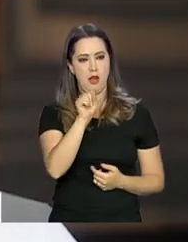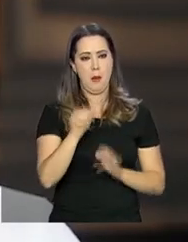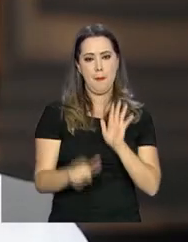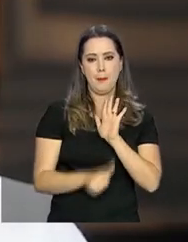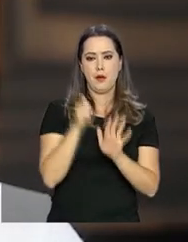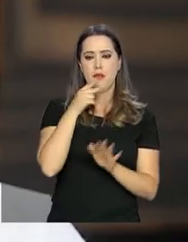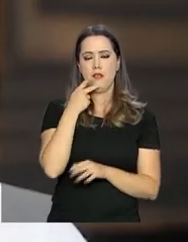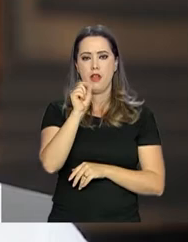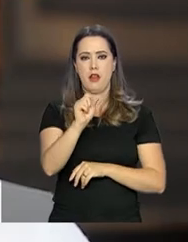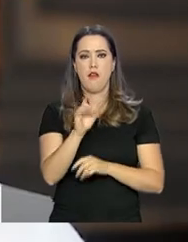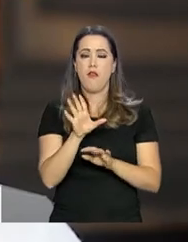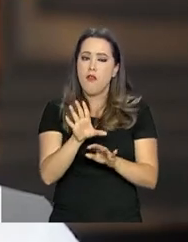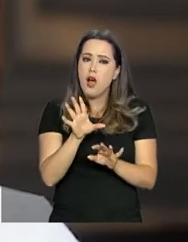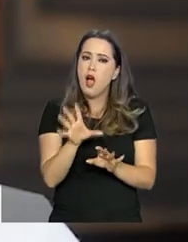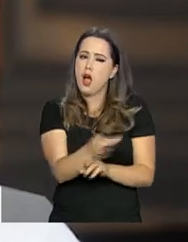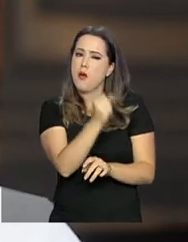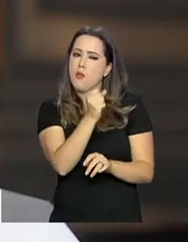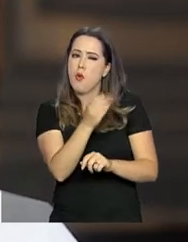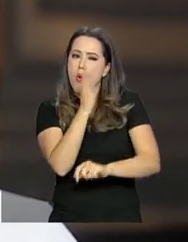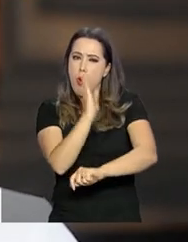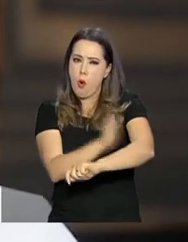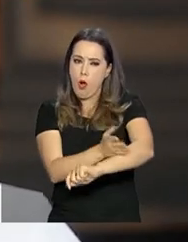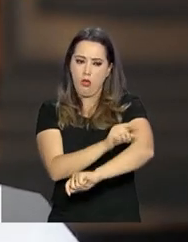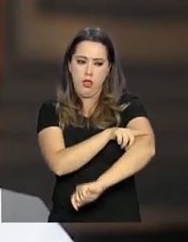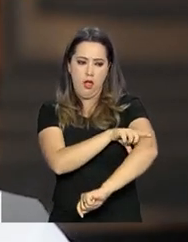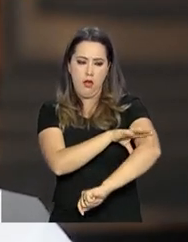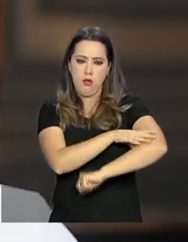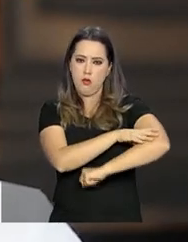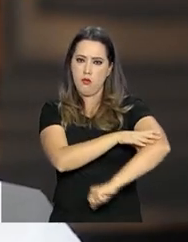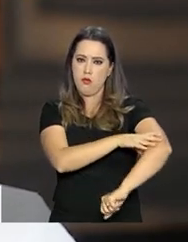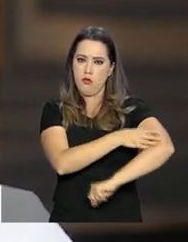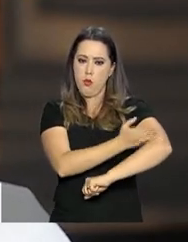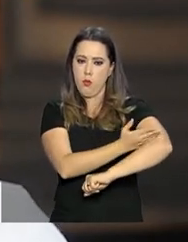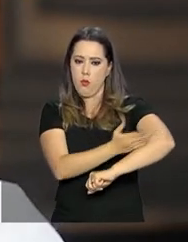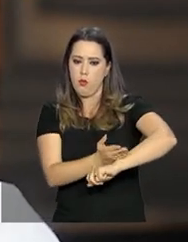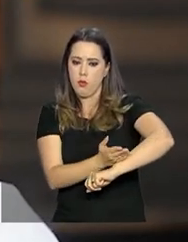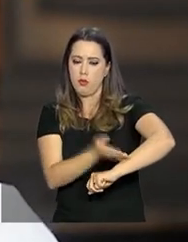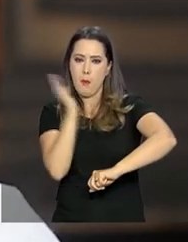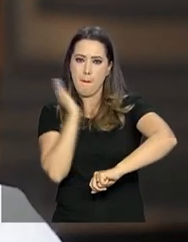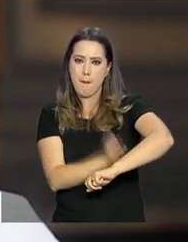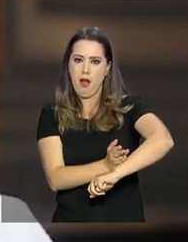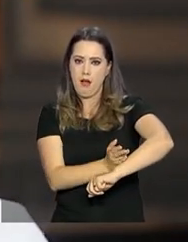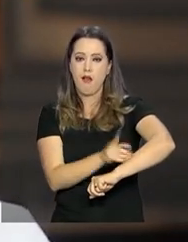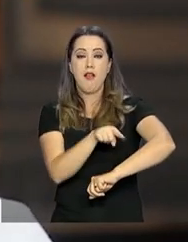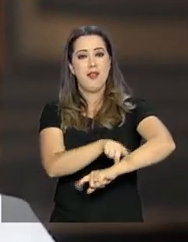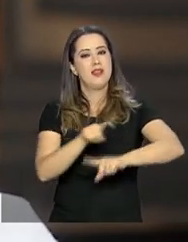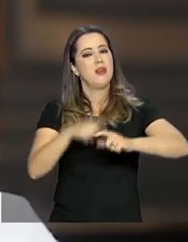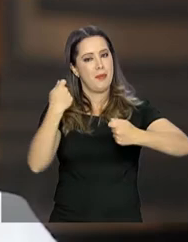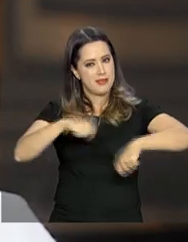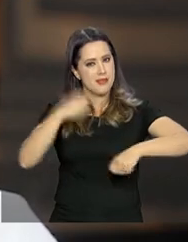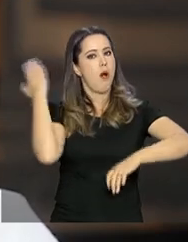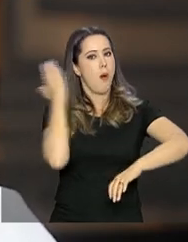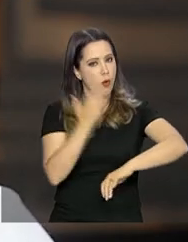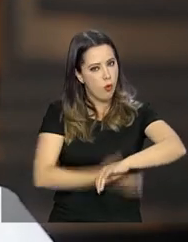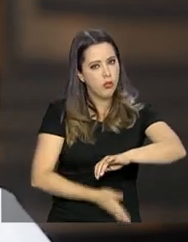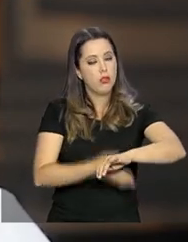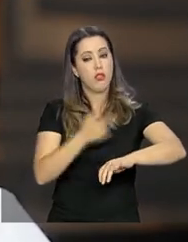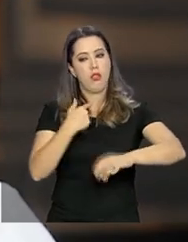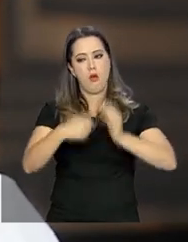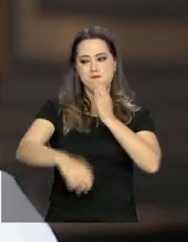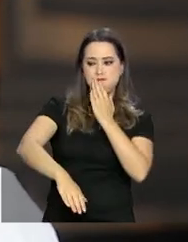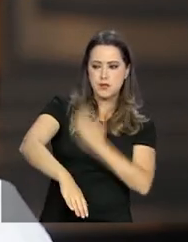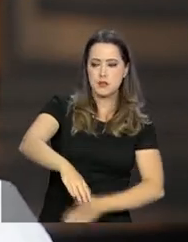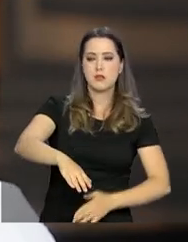tentar salvar os joelhos e os cotovelos. A amputação já era necessária e a ordem ali era amputar o máximo